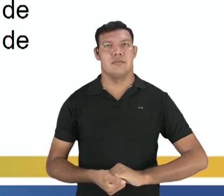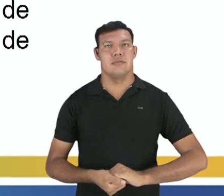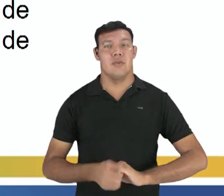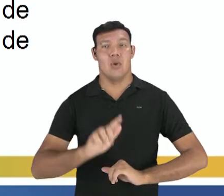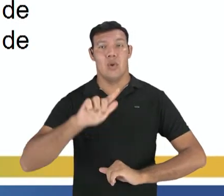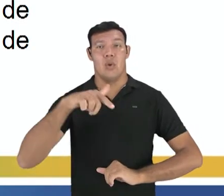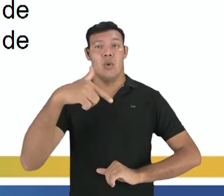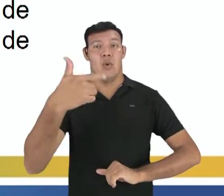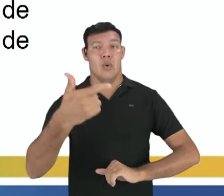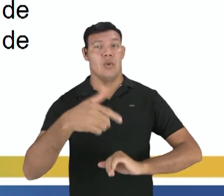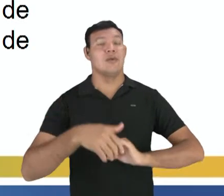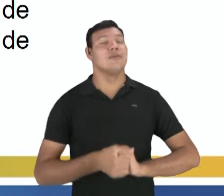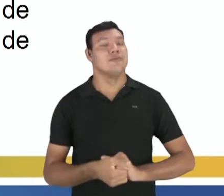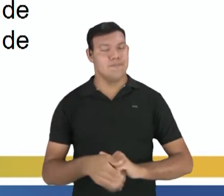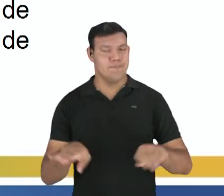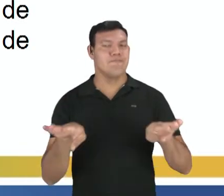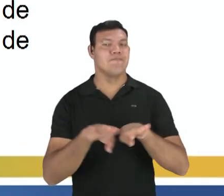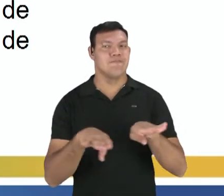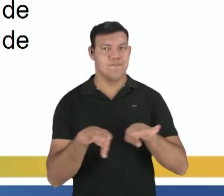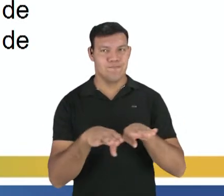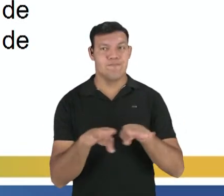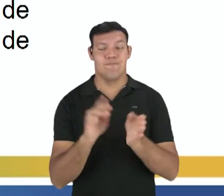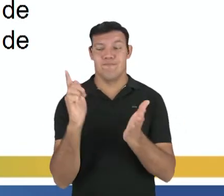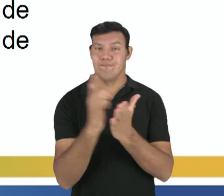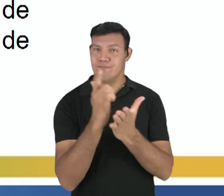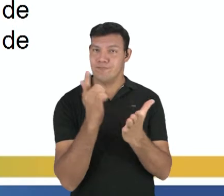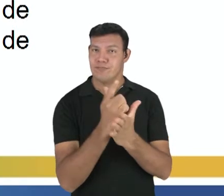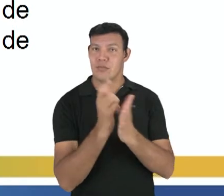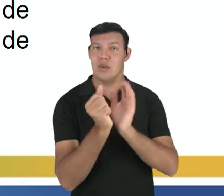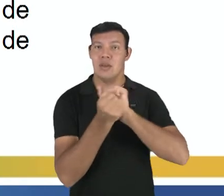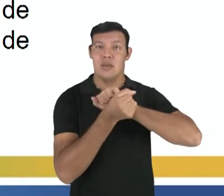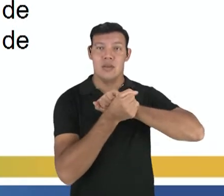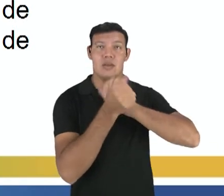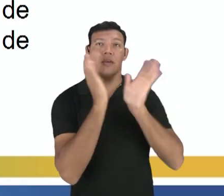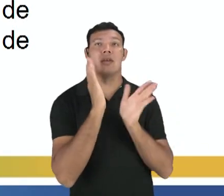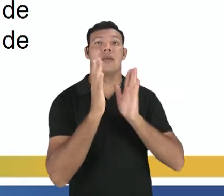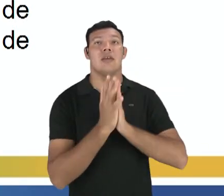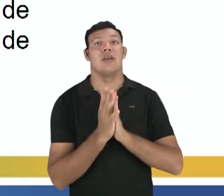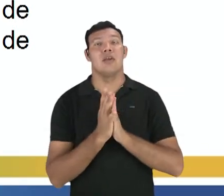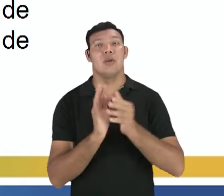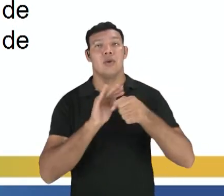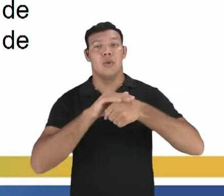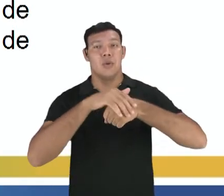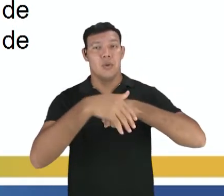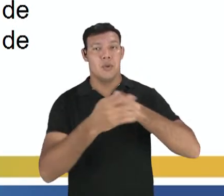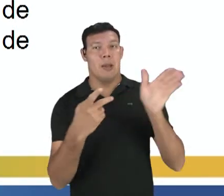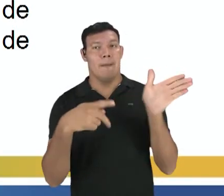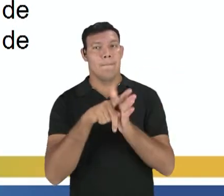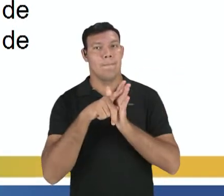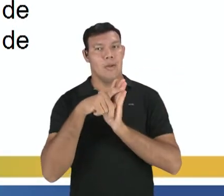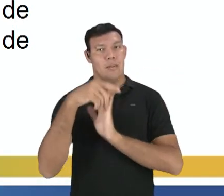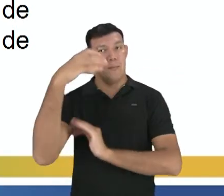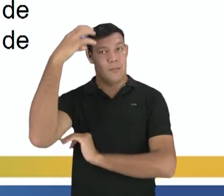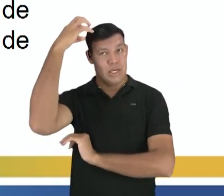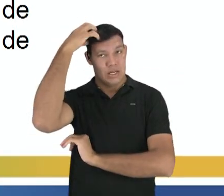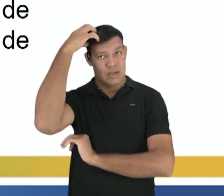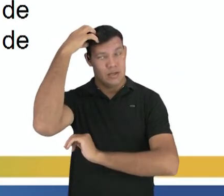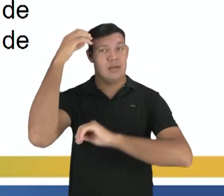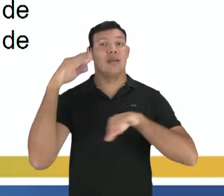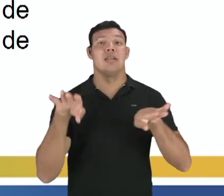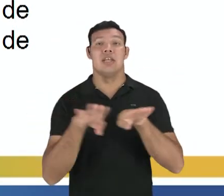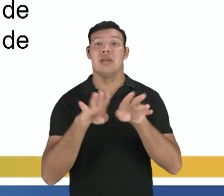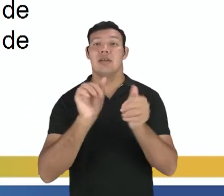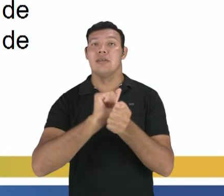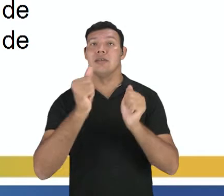Uma outra obra também de Shakespeare chama-se Noite de Reis. Também tem essa versão, lançada